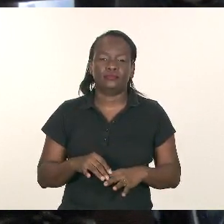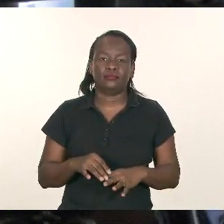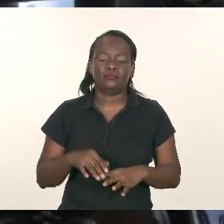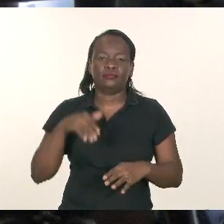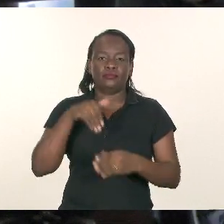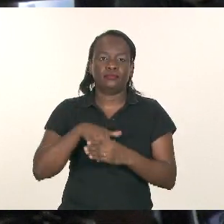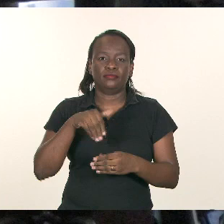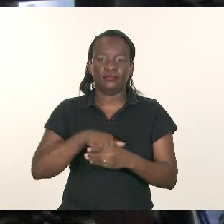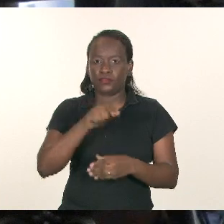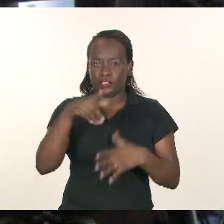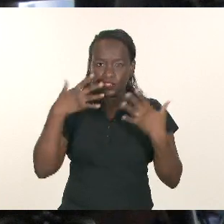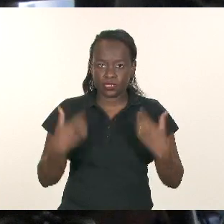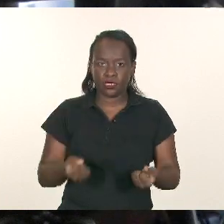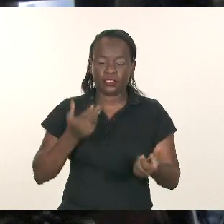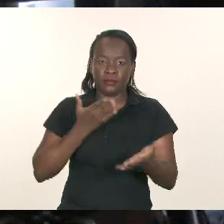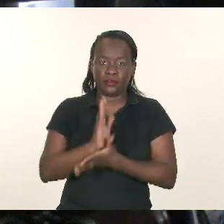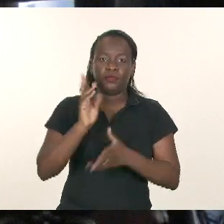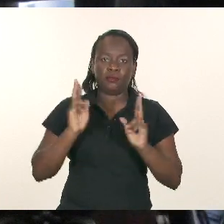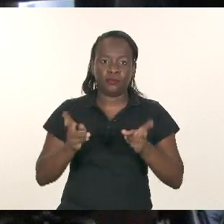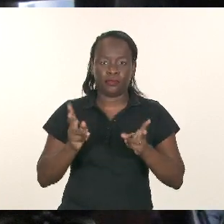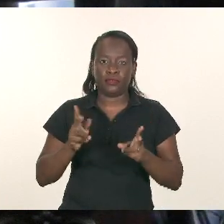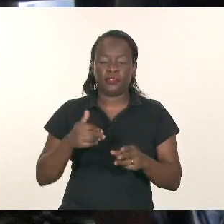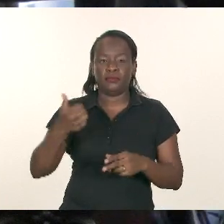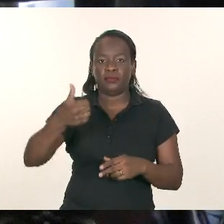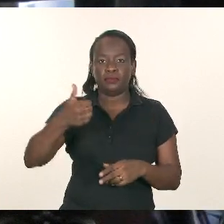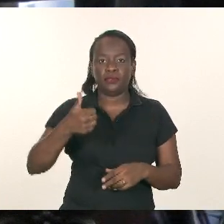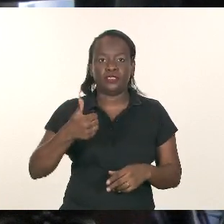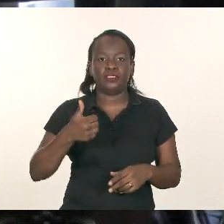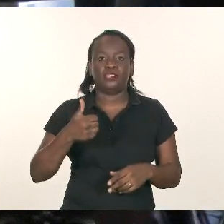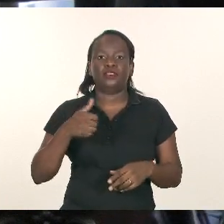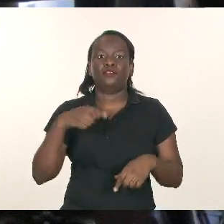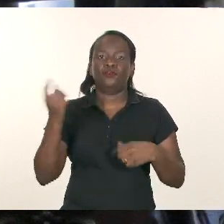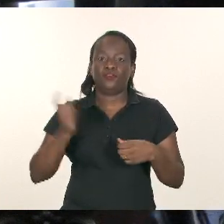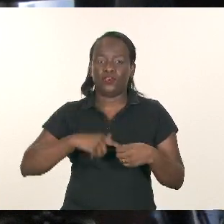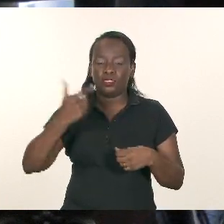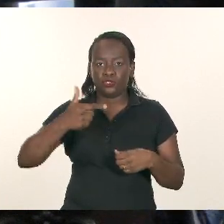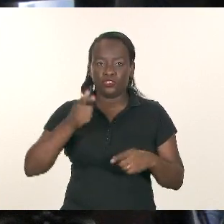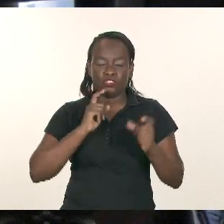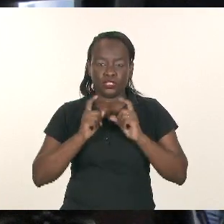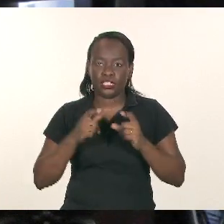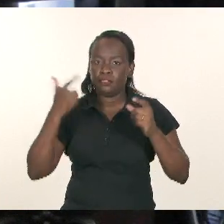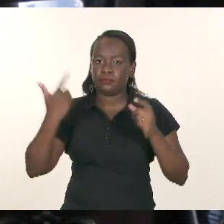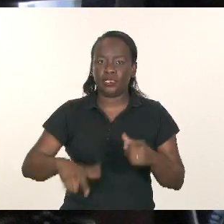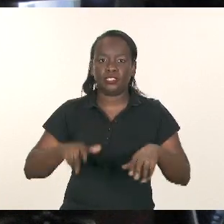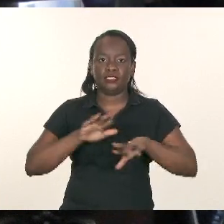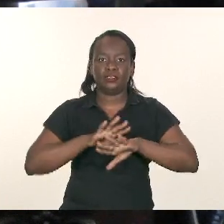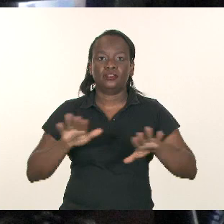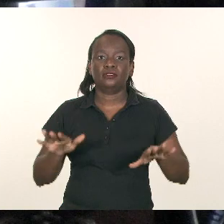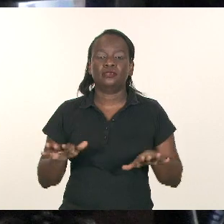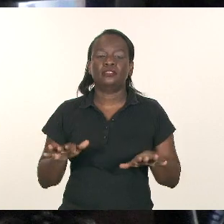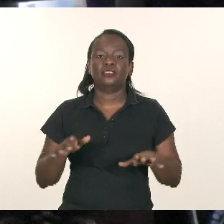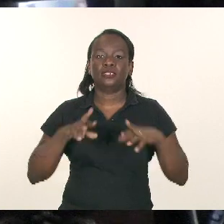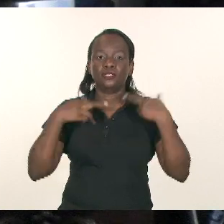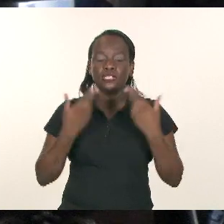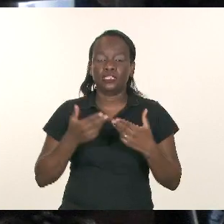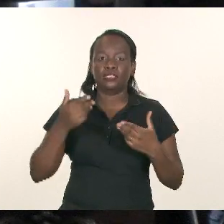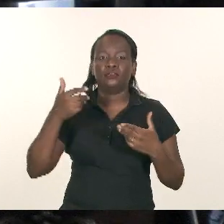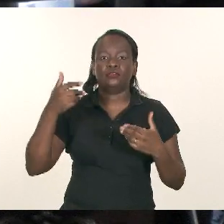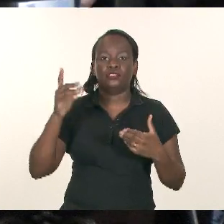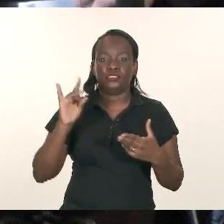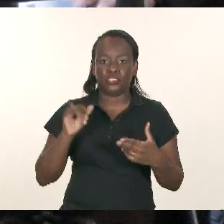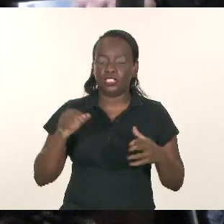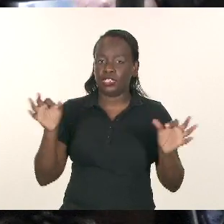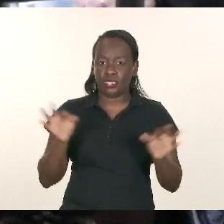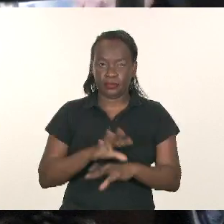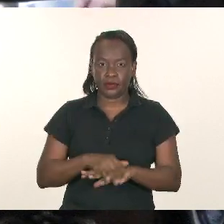Em votação, os senhores que aprovam nesse como estão aprovado, em primeira, retorna em segunda discussão. Nada mais a tratar na segunda sessão extraordinária do dia,